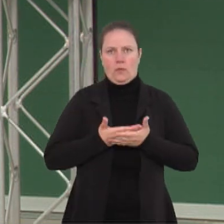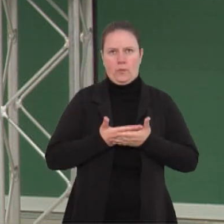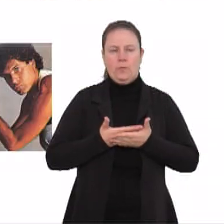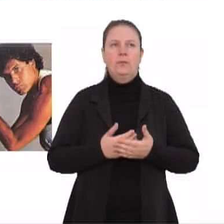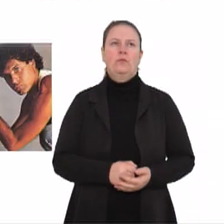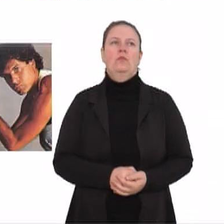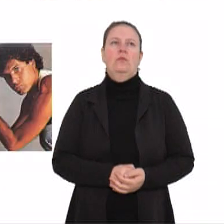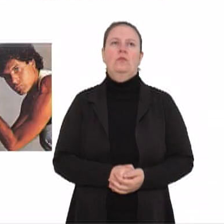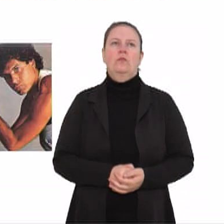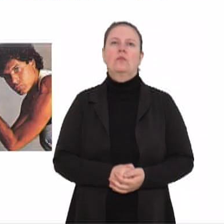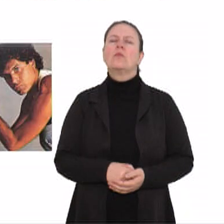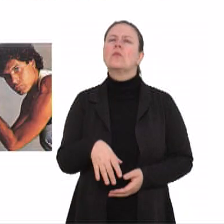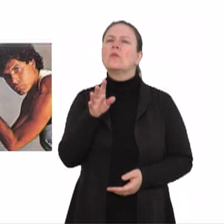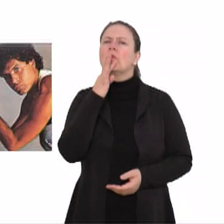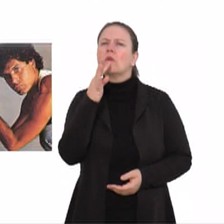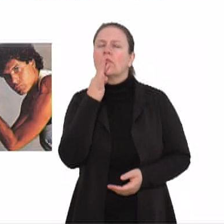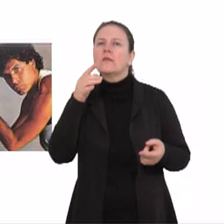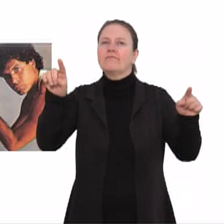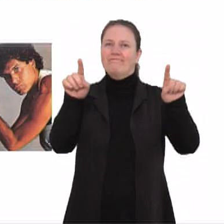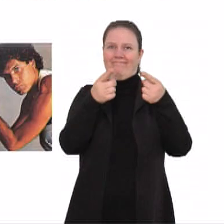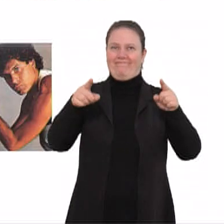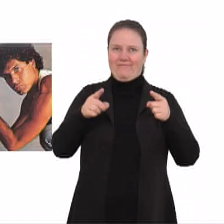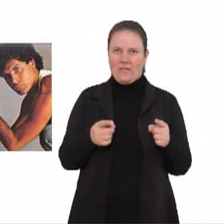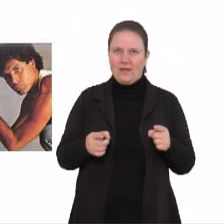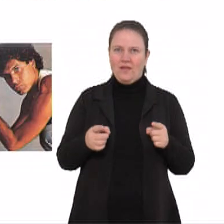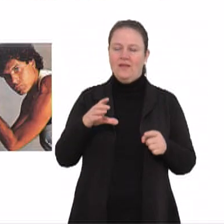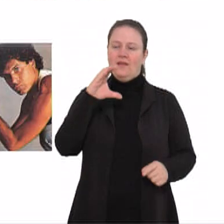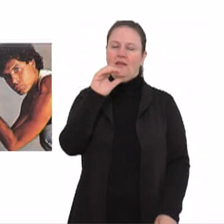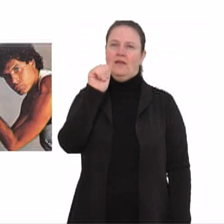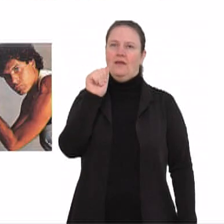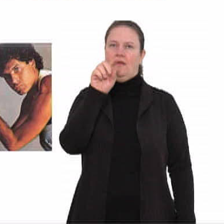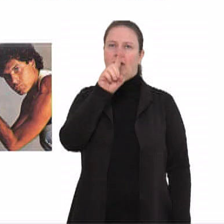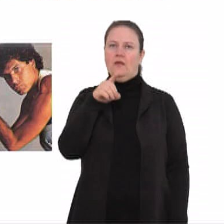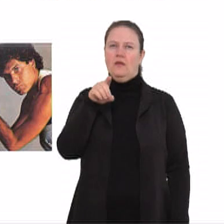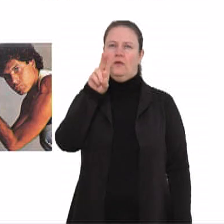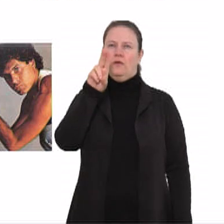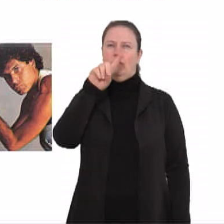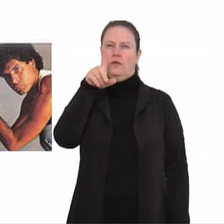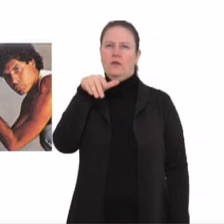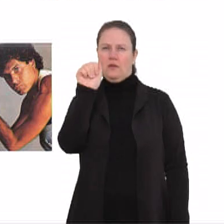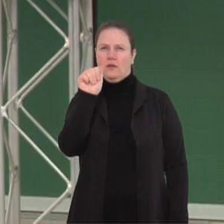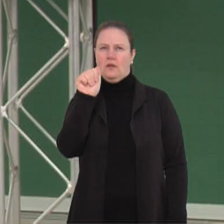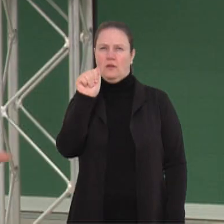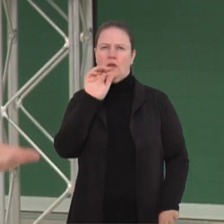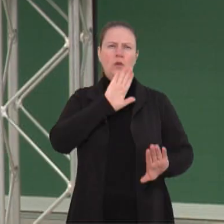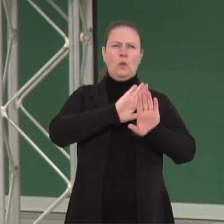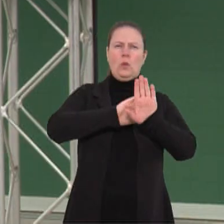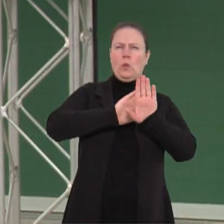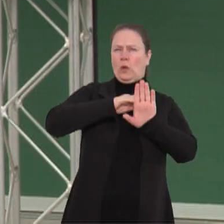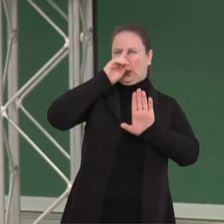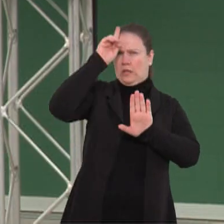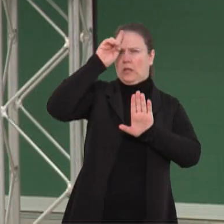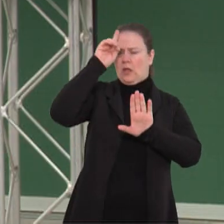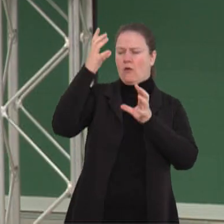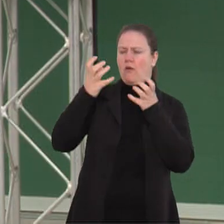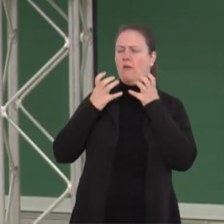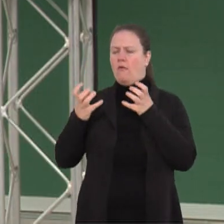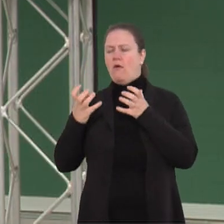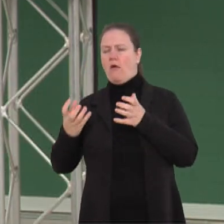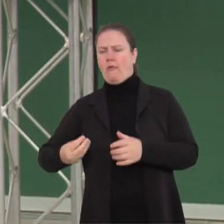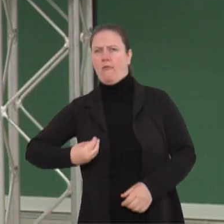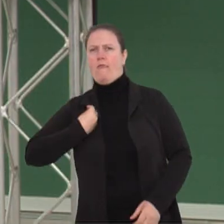Vocês conhecem aquela música do Cazuza? Ideologia? Ideologia quero uma para